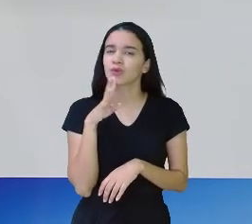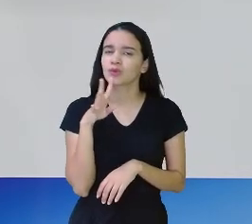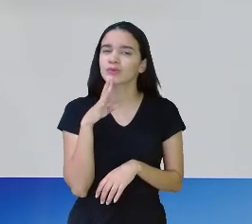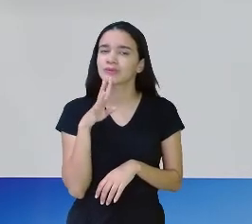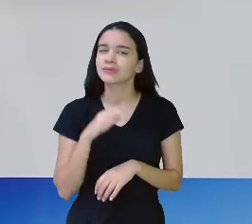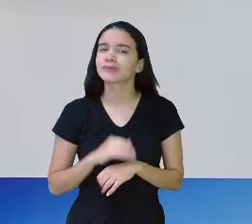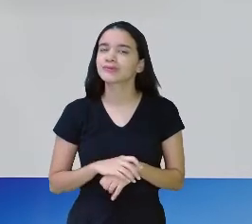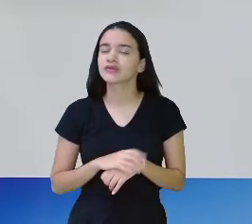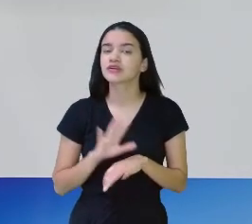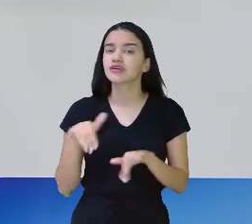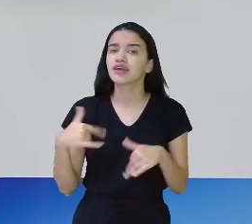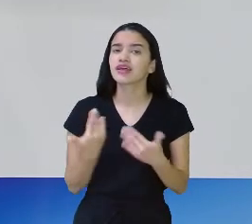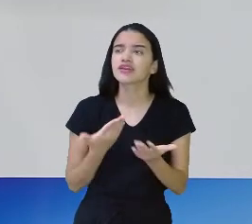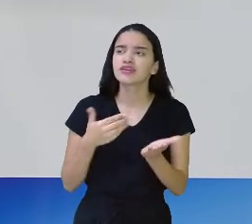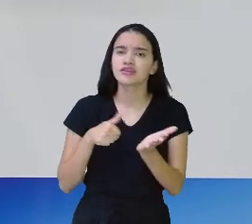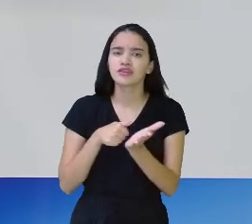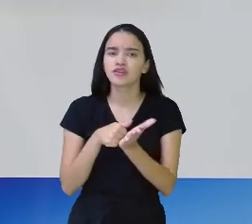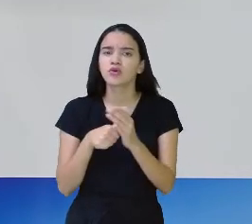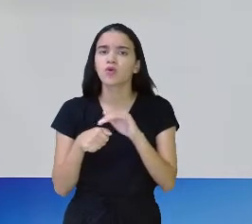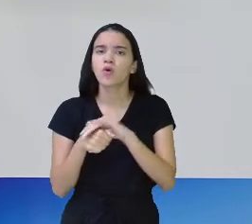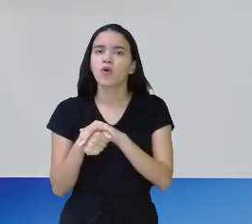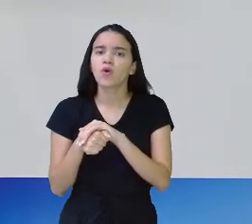tela, passeando,